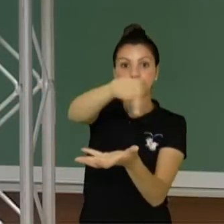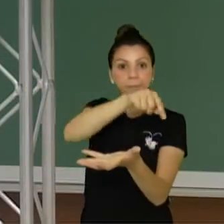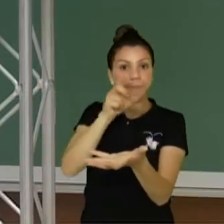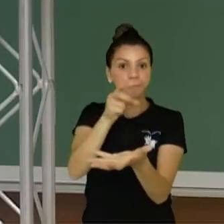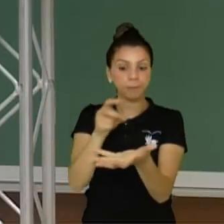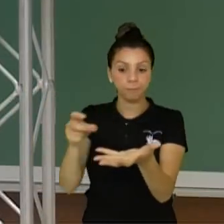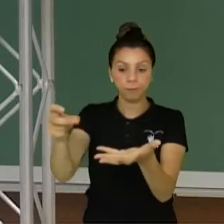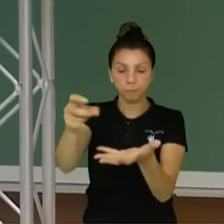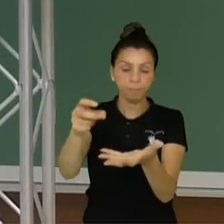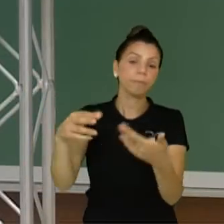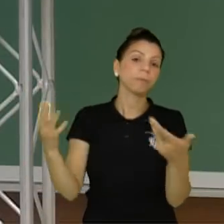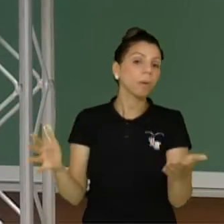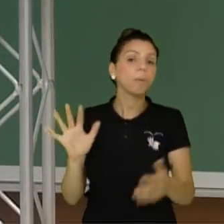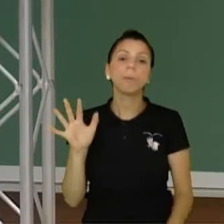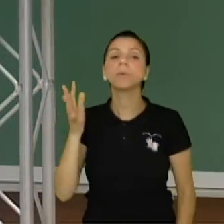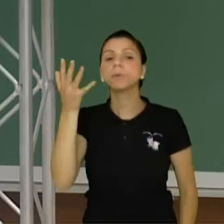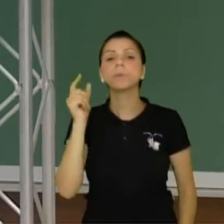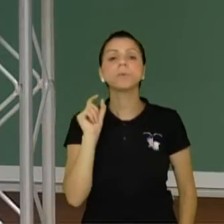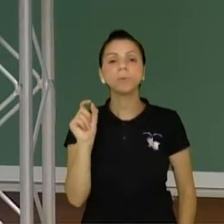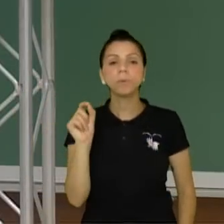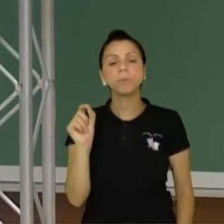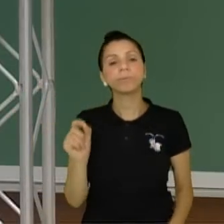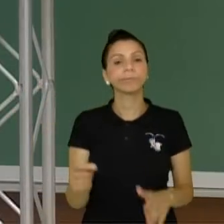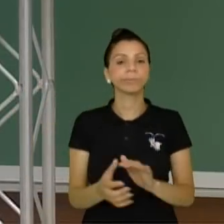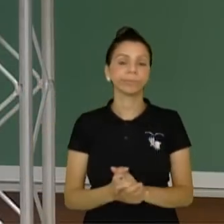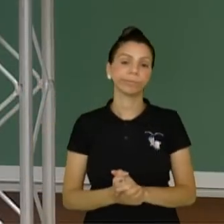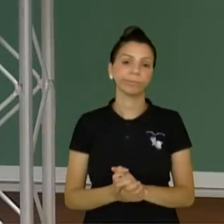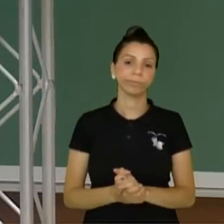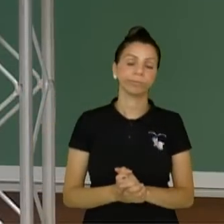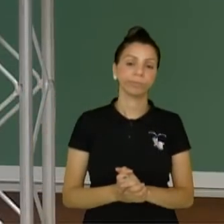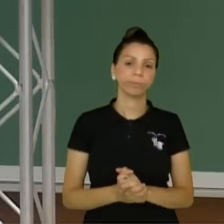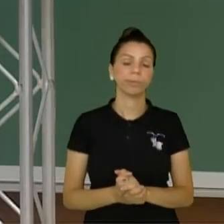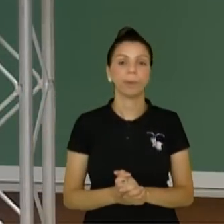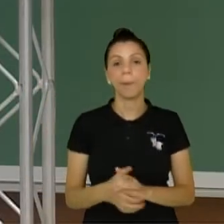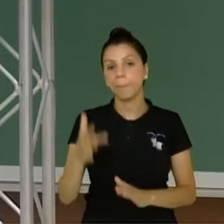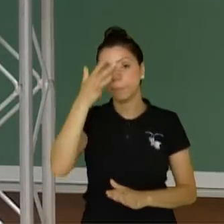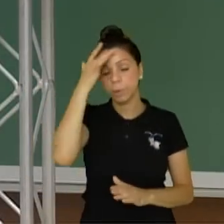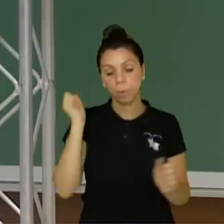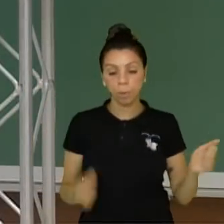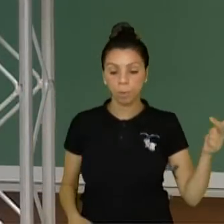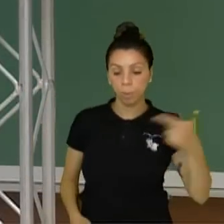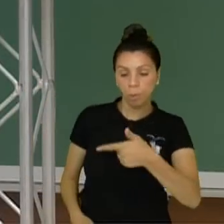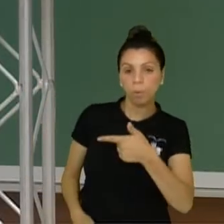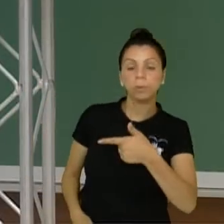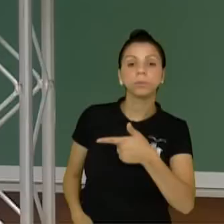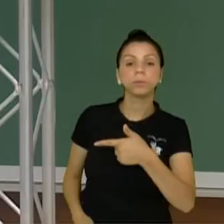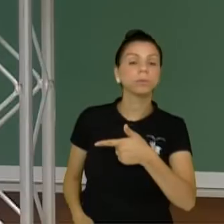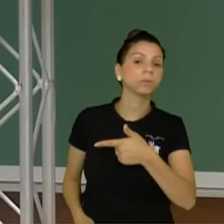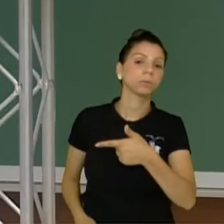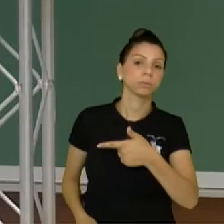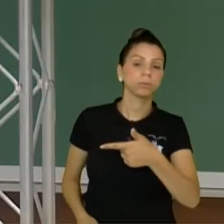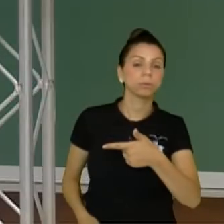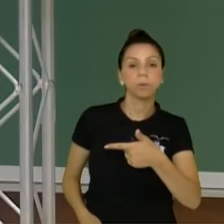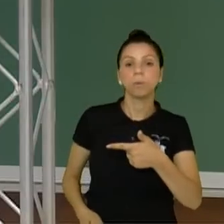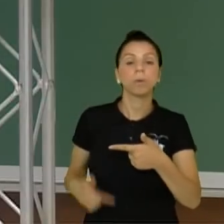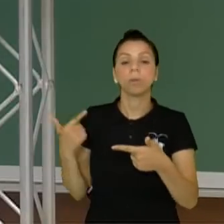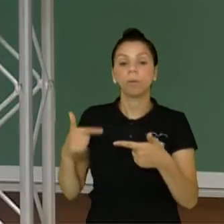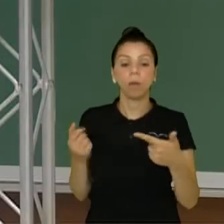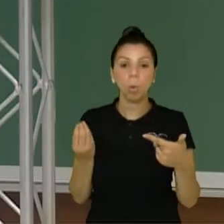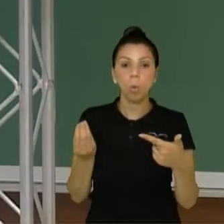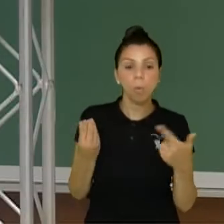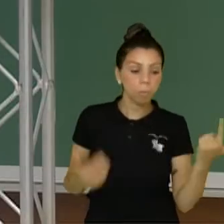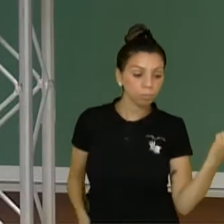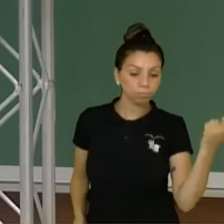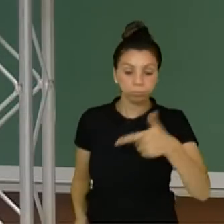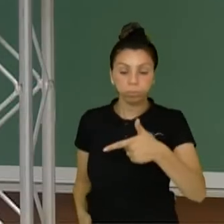ela acabava o quê? Submetendo seus concorrentes. Então, muitas vezes, seus concorrentes não tinham como competir, não conseguiam